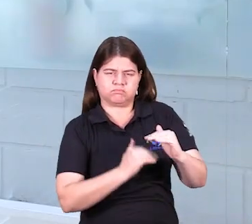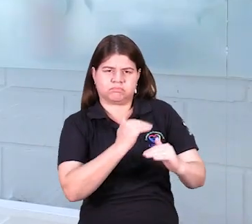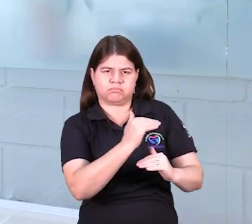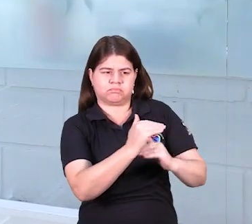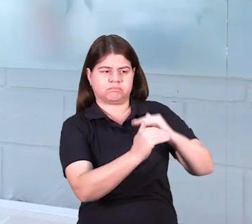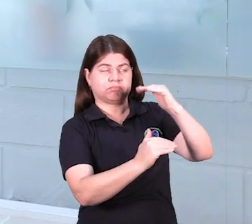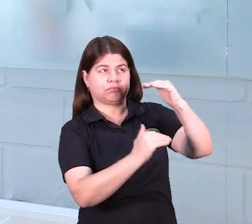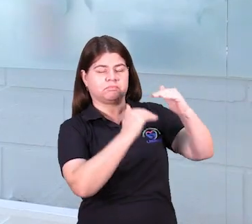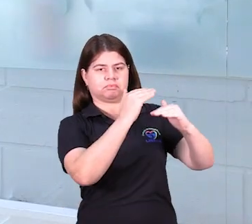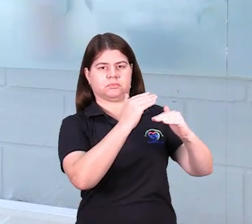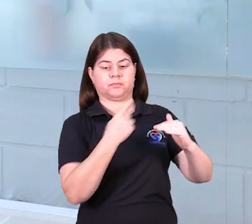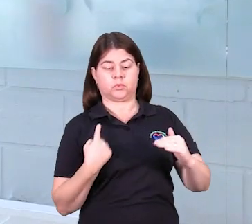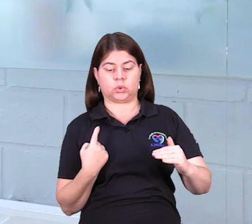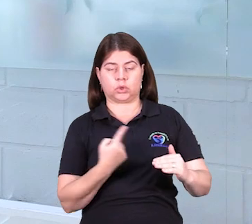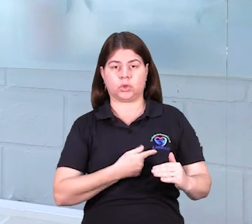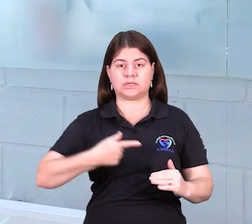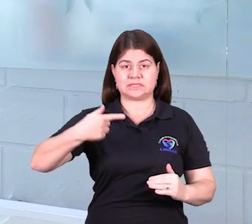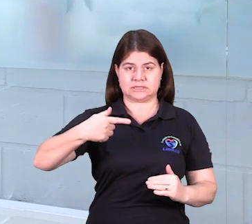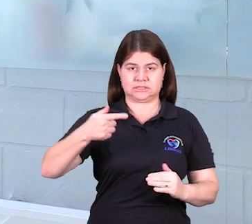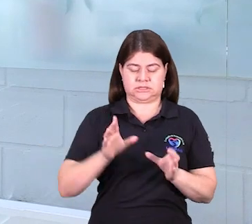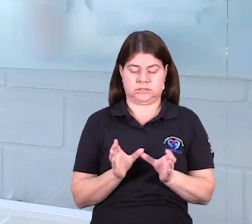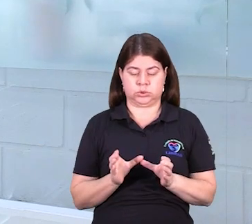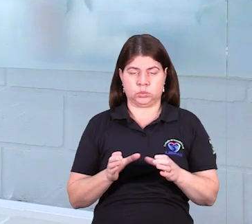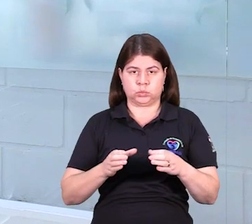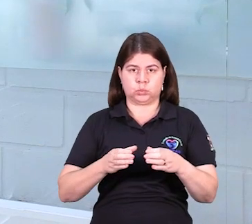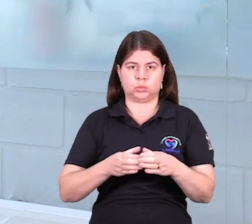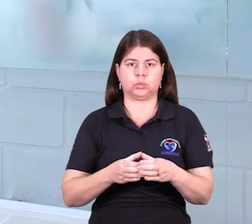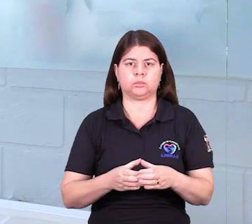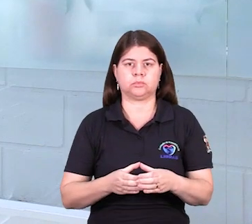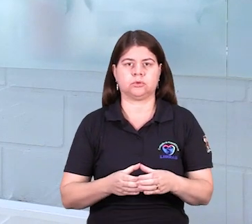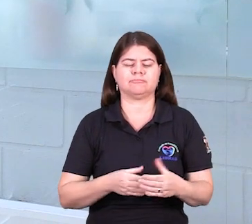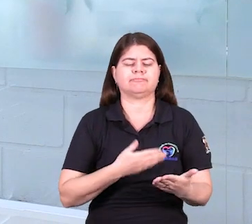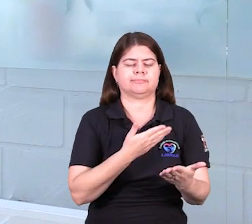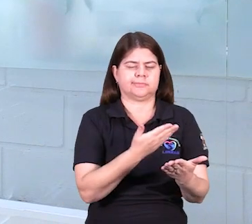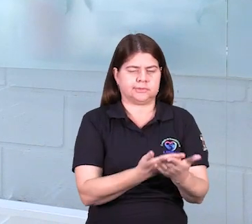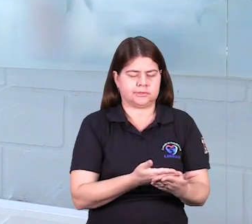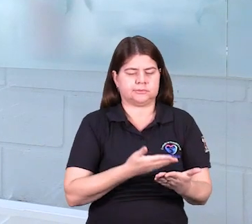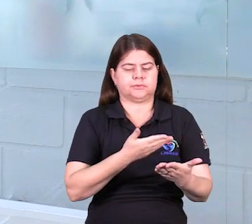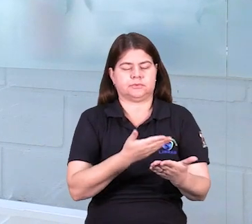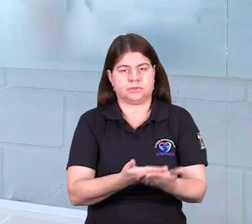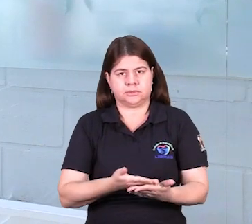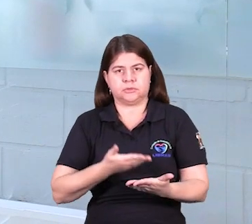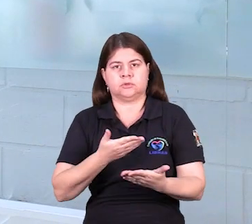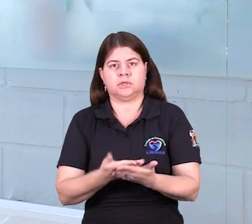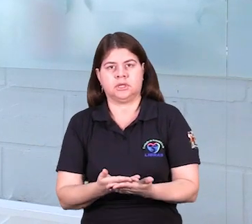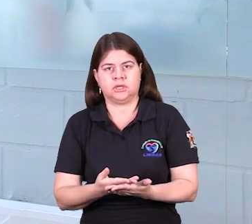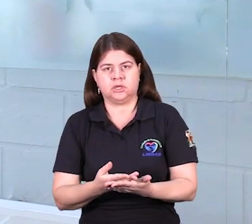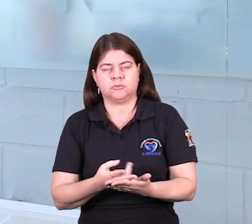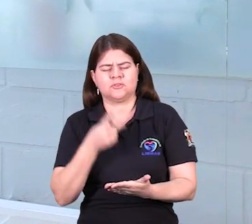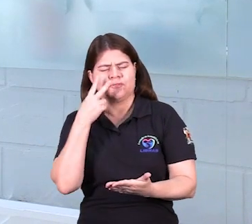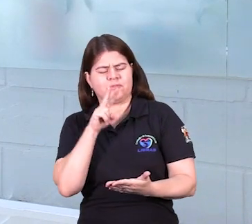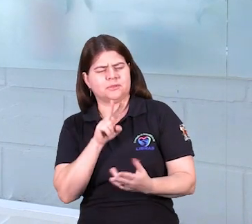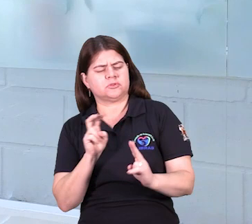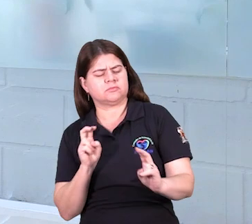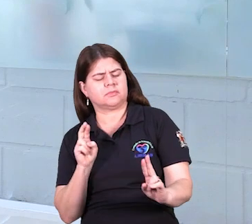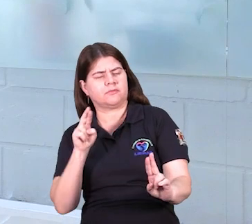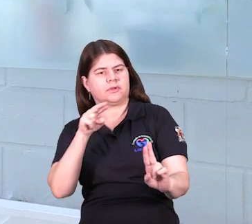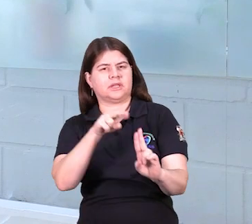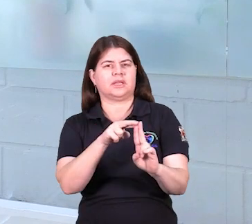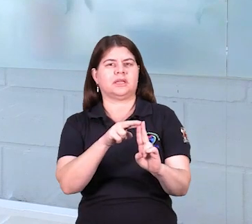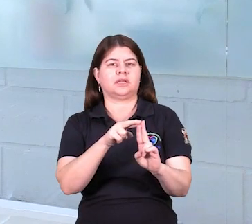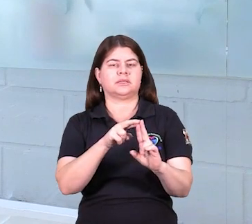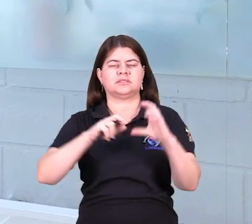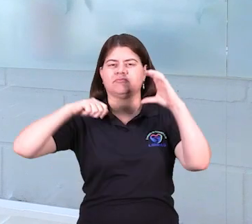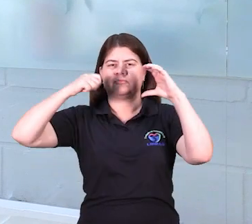intenso. Nós 7 do grupo, nós estudamos bastante, vimos vários vídeos, inclusive